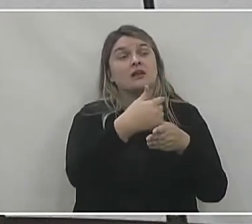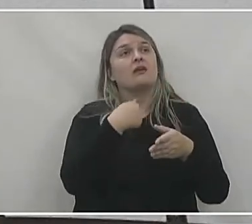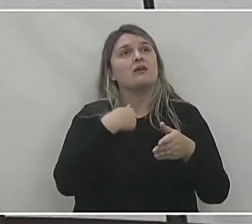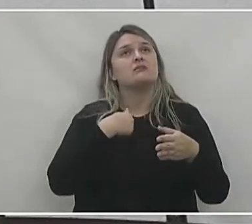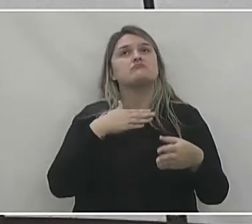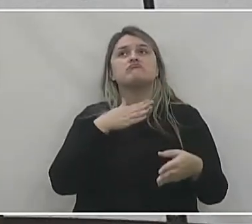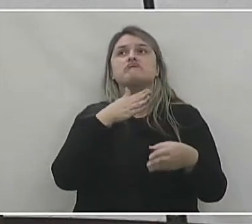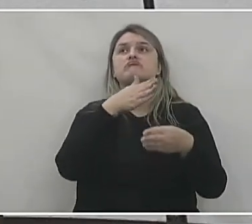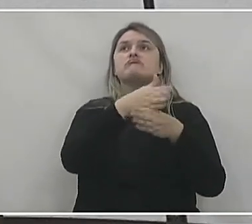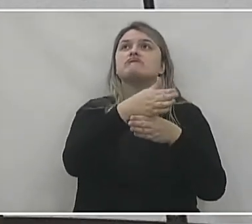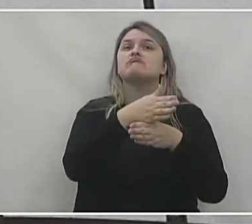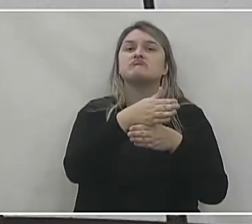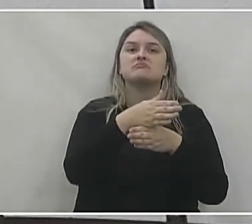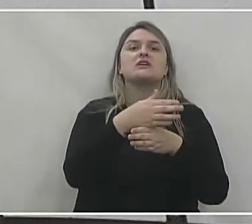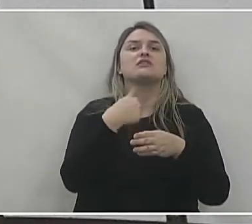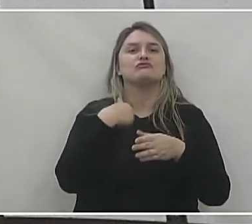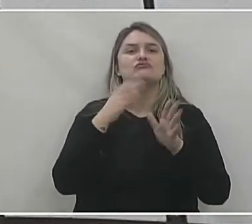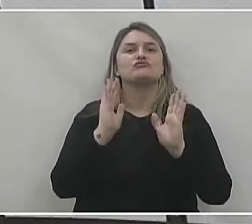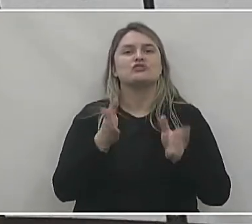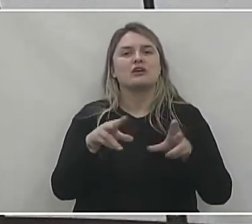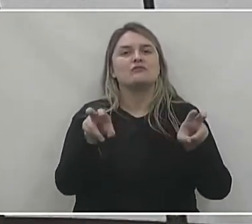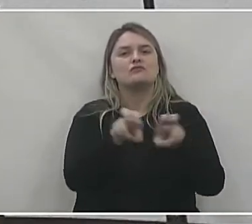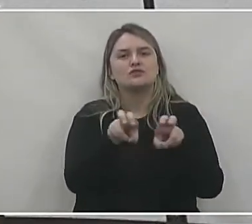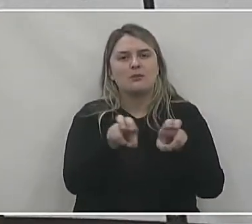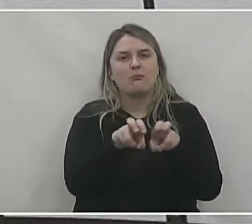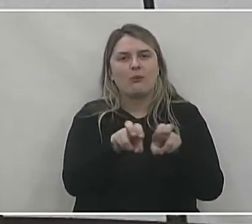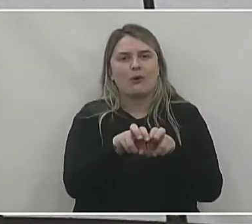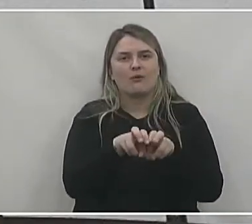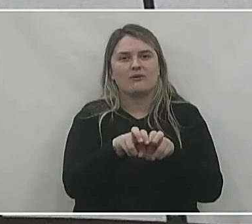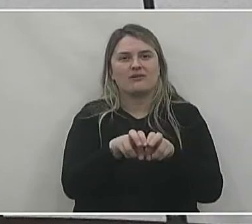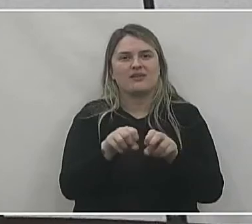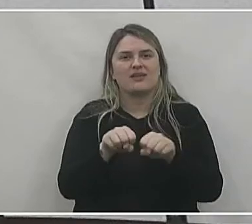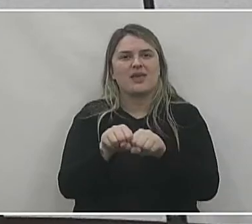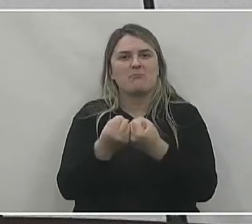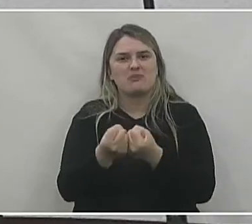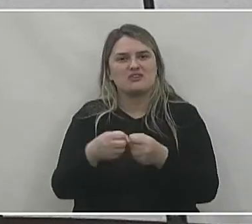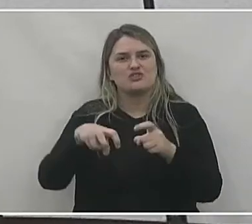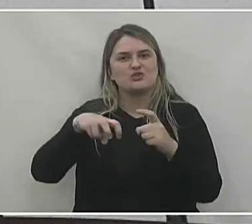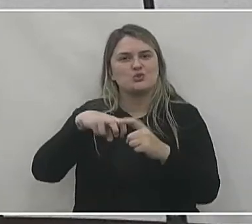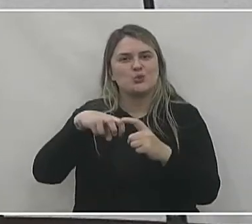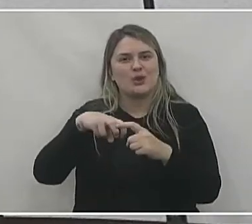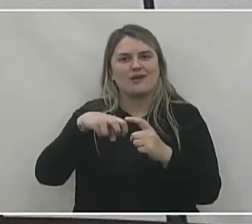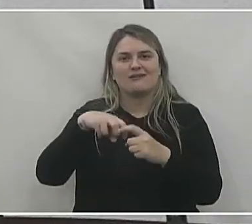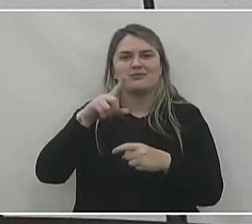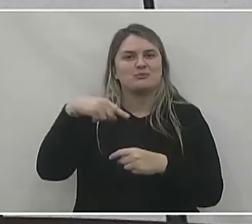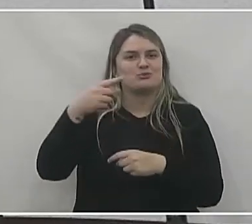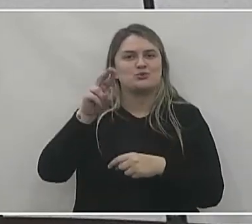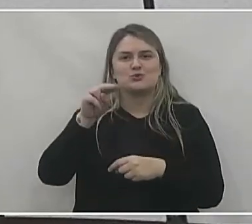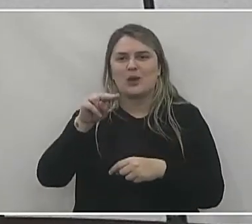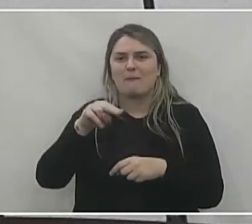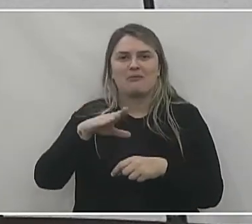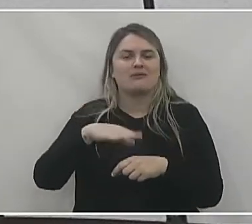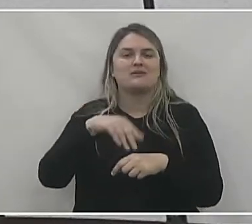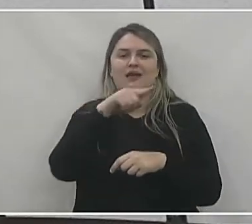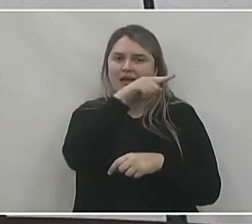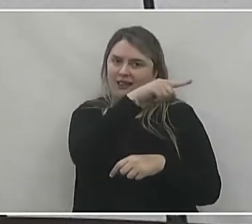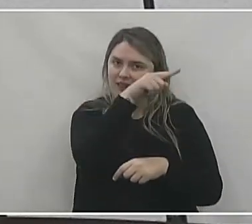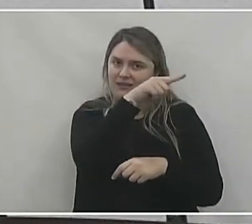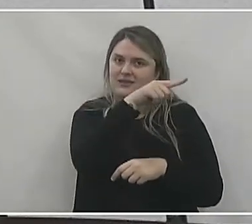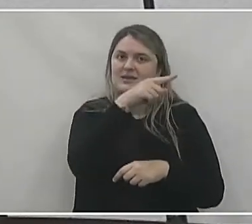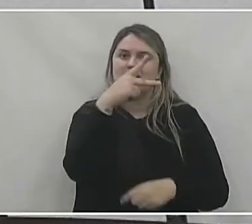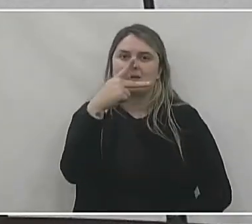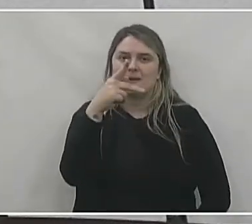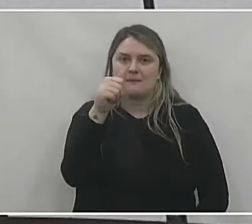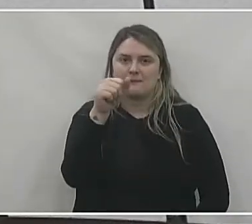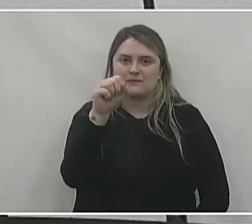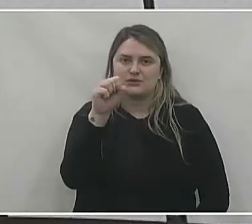entrei naquele ginásio de esportes, eu joguei muitas vezes futebol de salão. Até arrebentei meu joelho, que depois nunca mais joguei. Foi ali